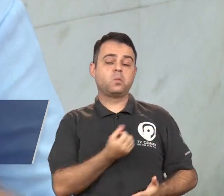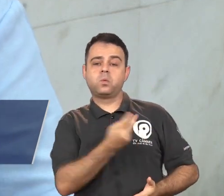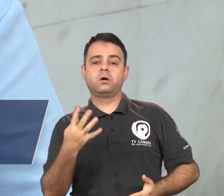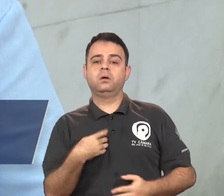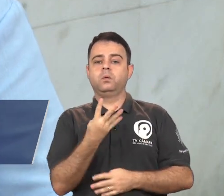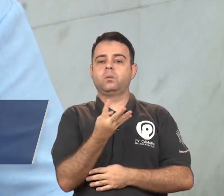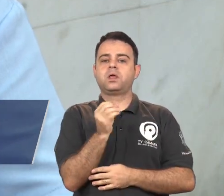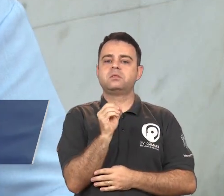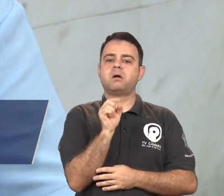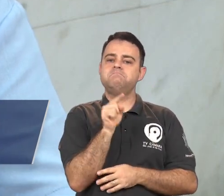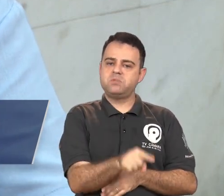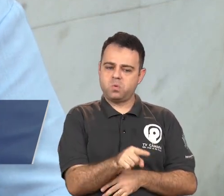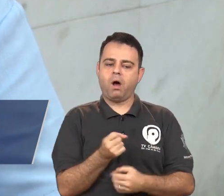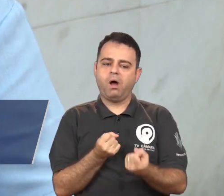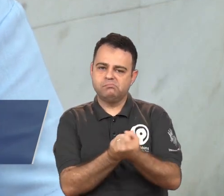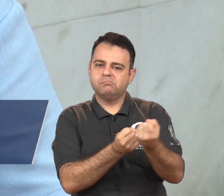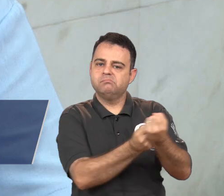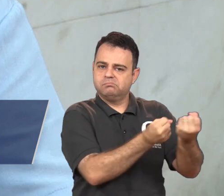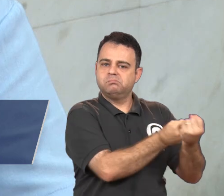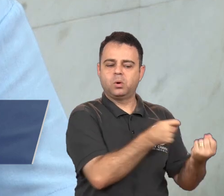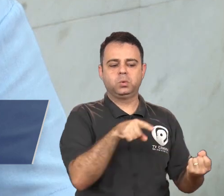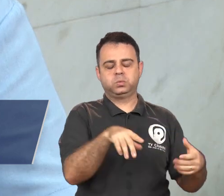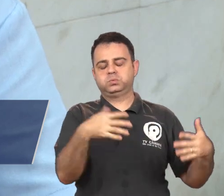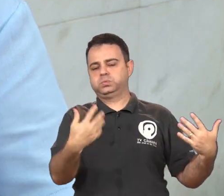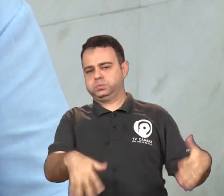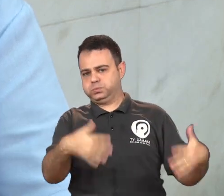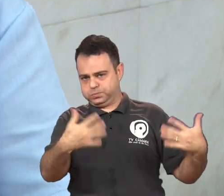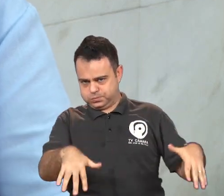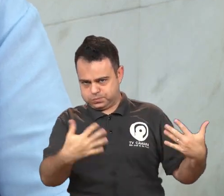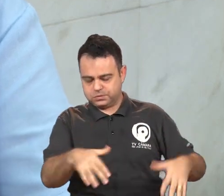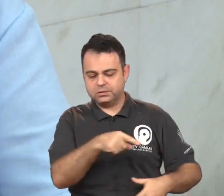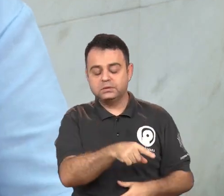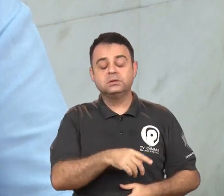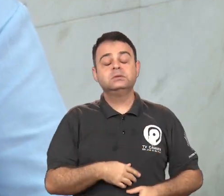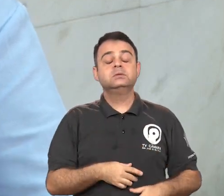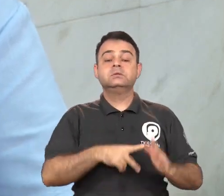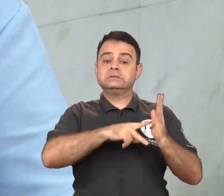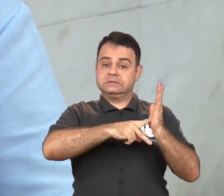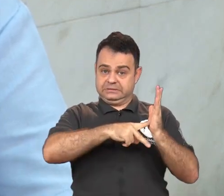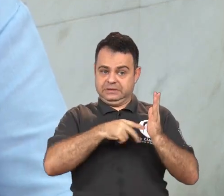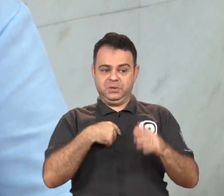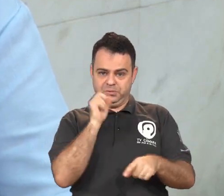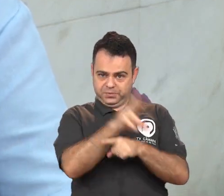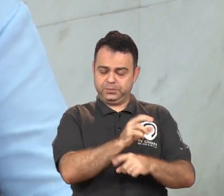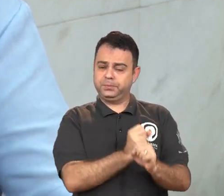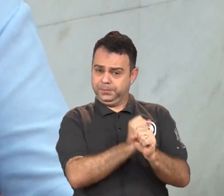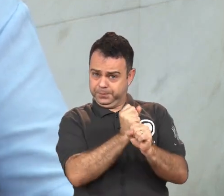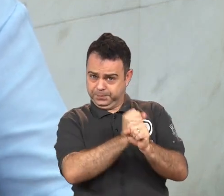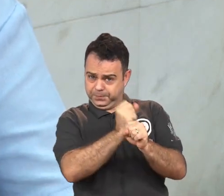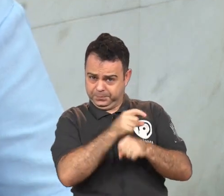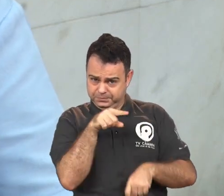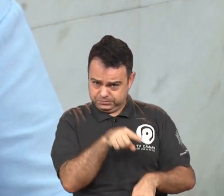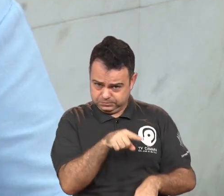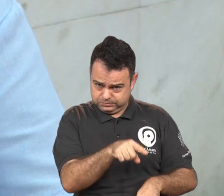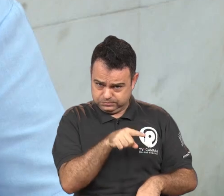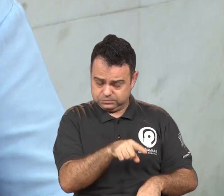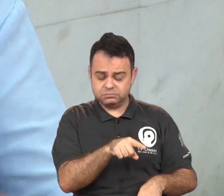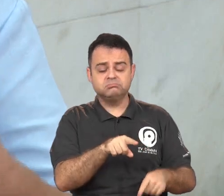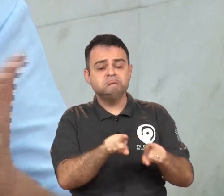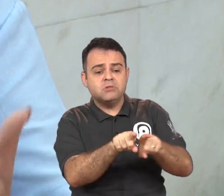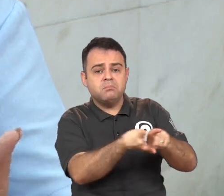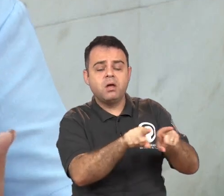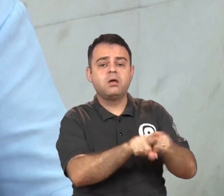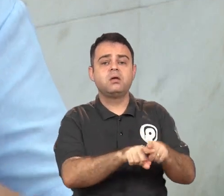Rio Preto e região. É um sindicato bem representativo. E com esse trabalho do sindicato, durante esses anos, a gente sempre foi muito